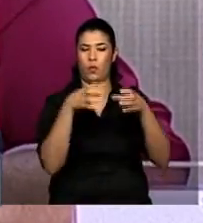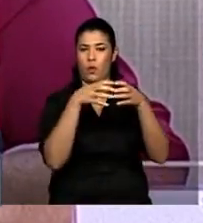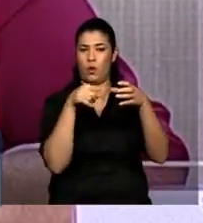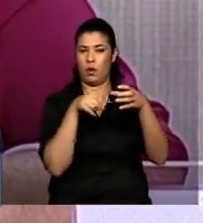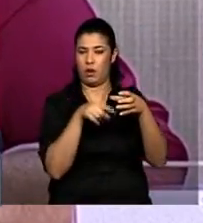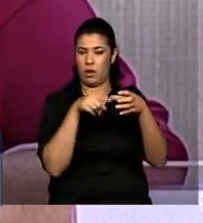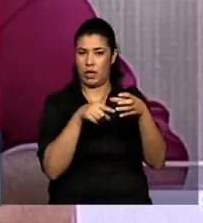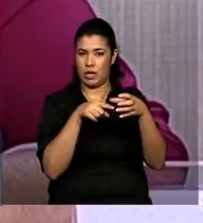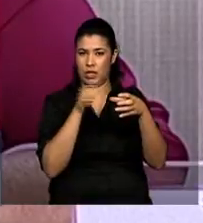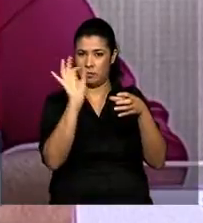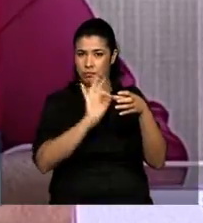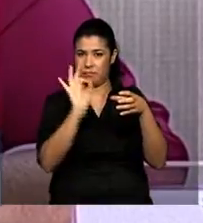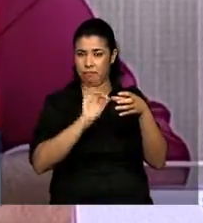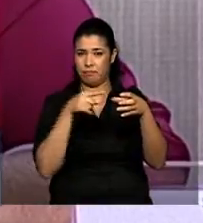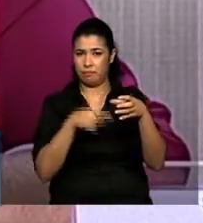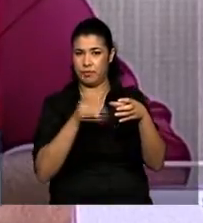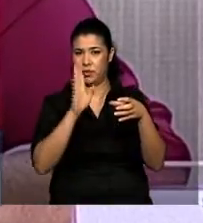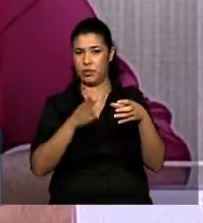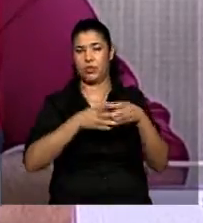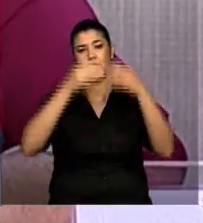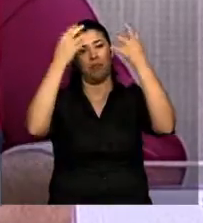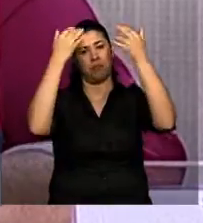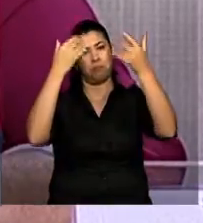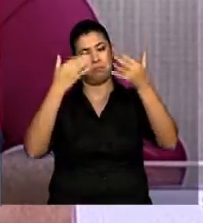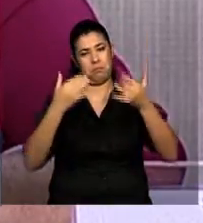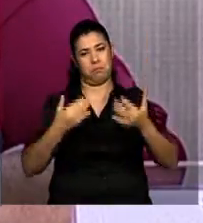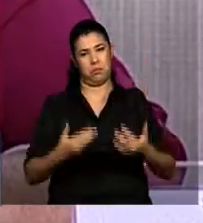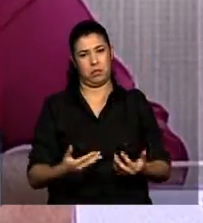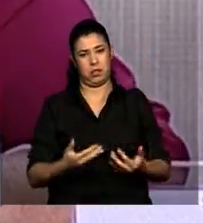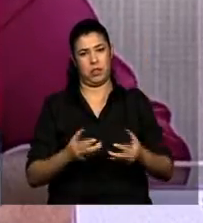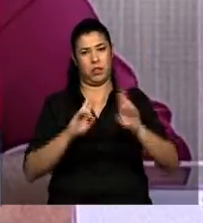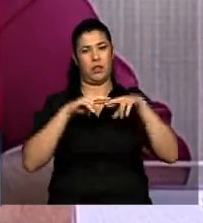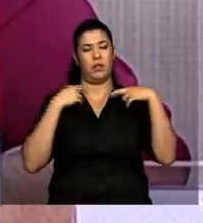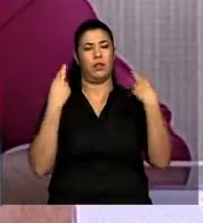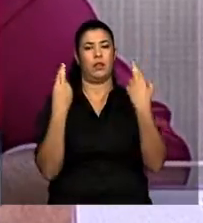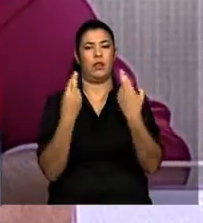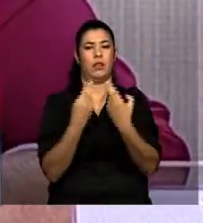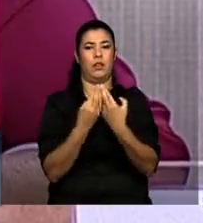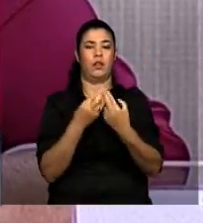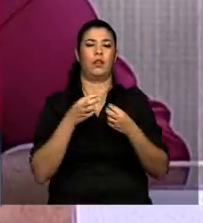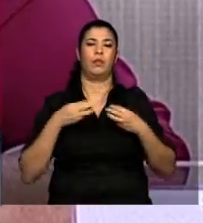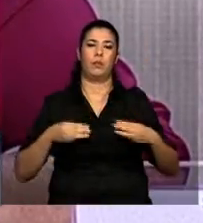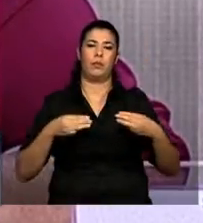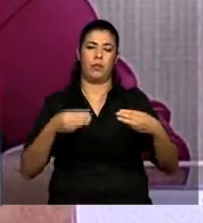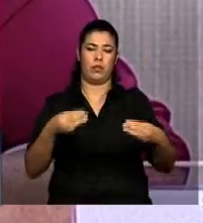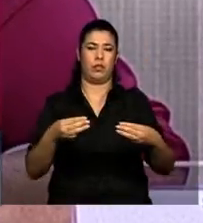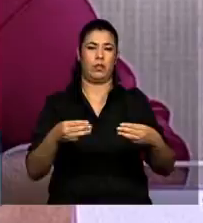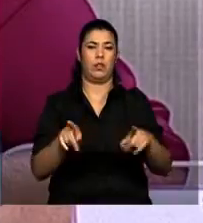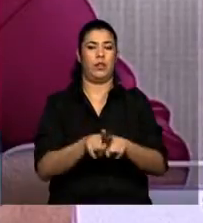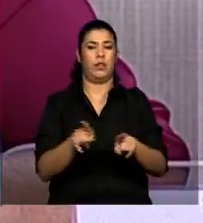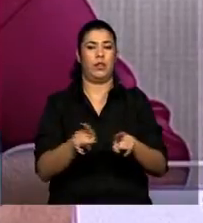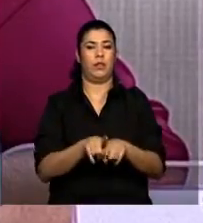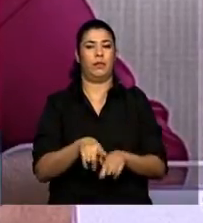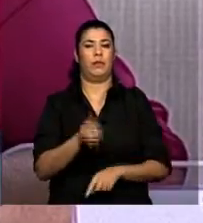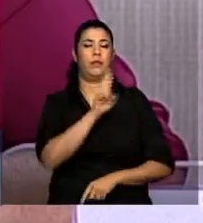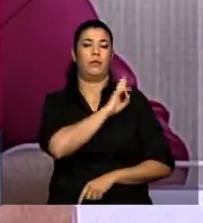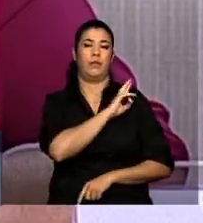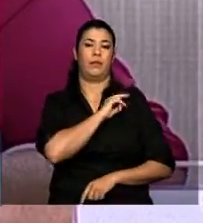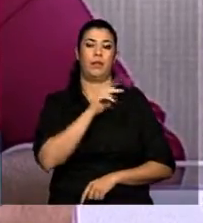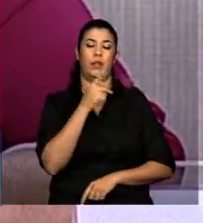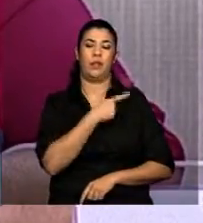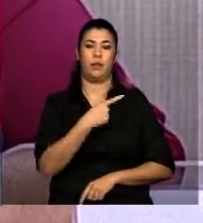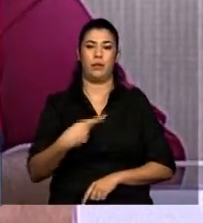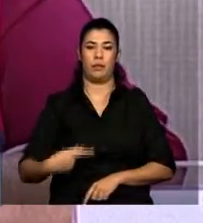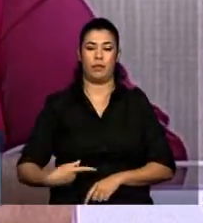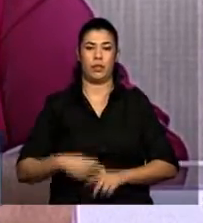foi falado na reunião ministerial e o compromisso da presidenta de